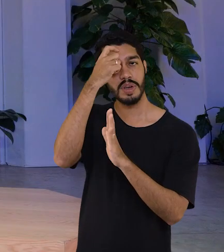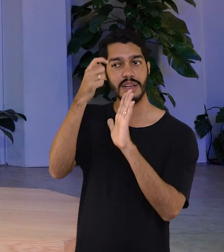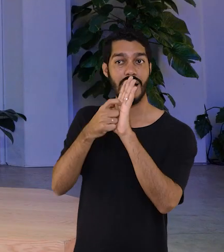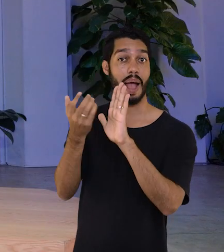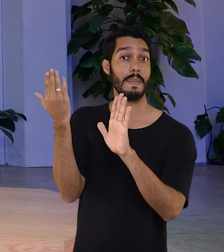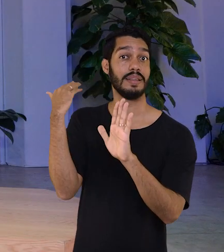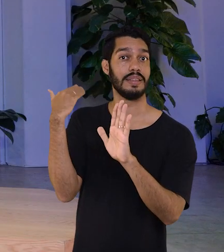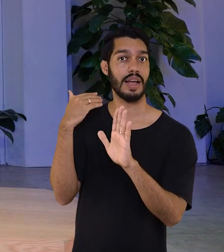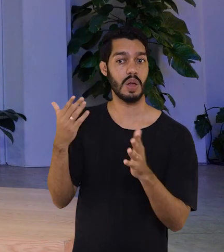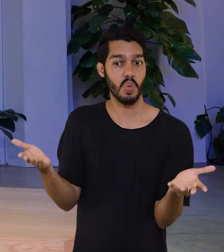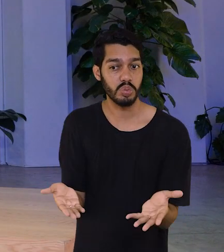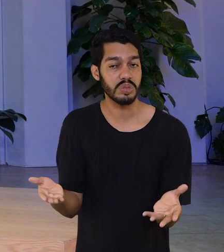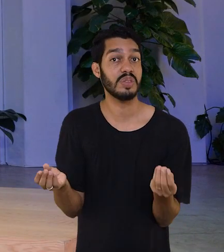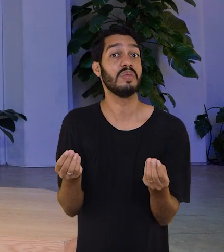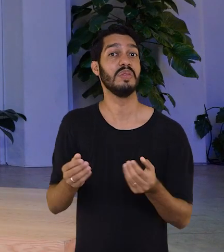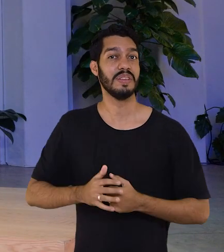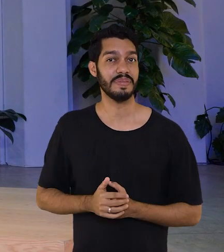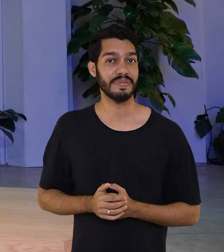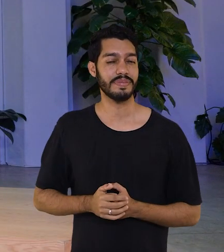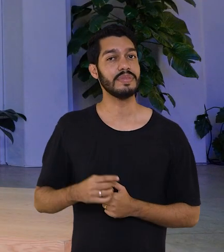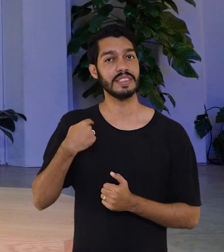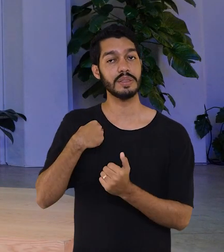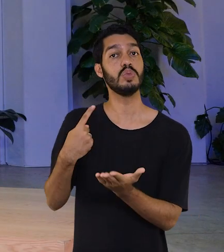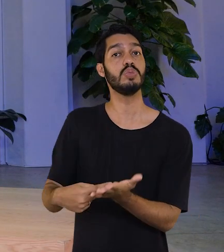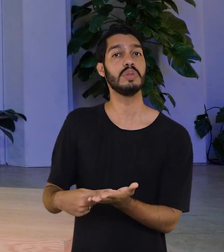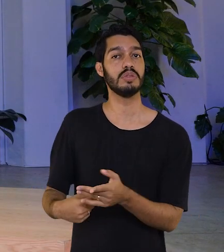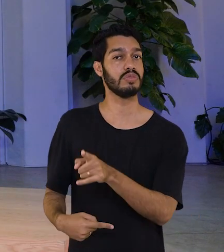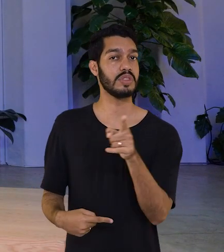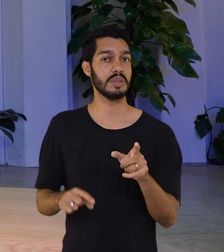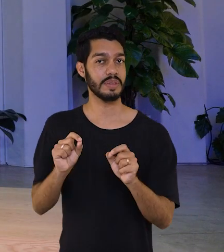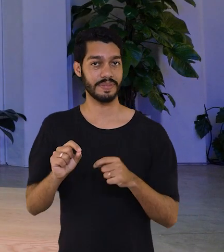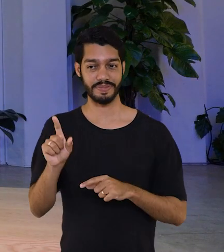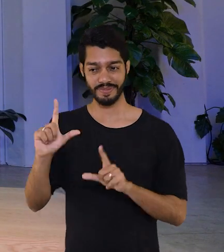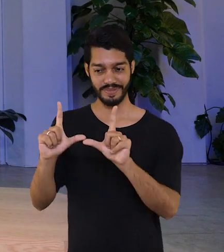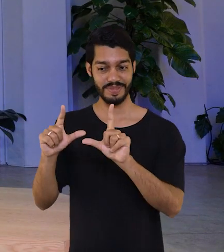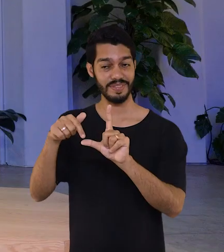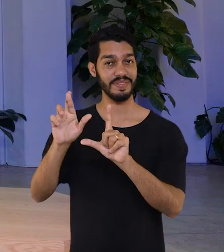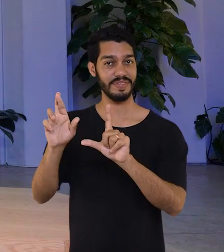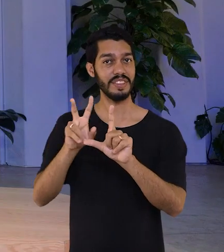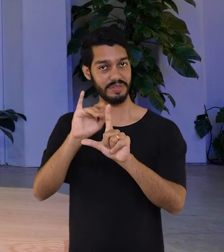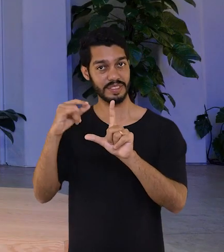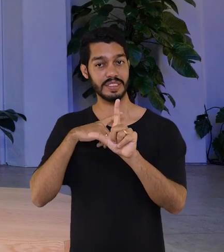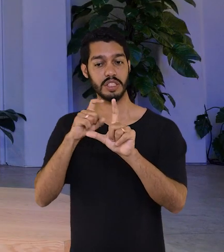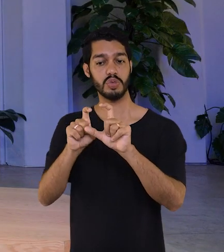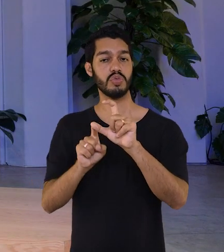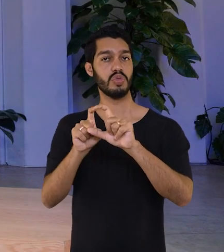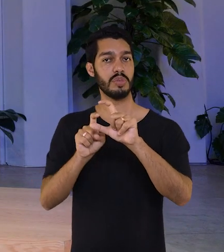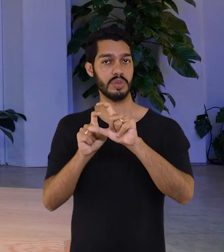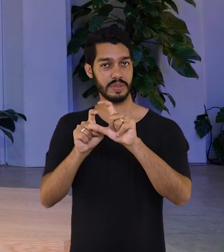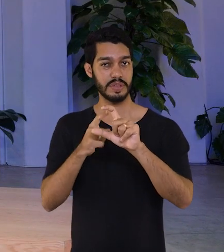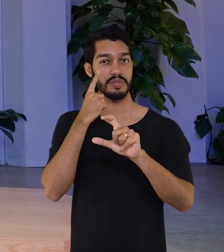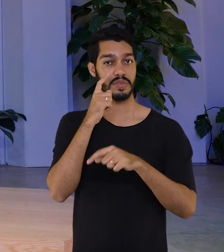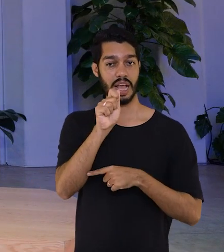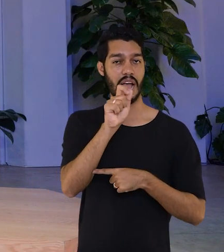a capacidade da IA desde aquela época e como que é hoje em dia. Então, assim, o que eu me comprometo a fazer com vocês? Nesse QR Code aqui, vai ter